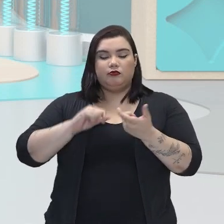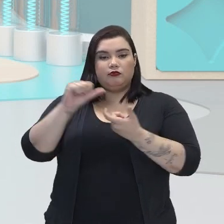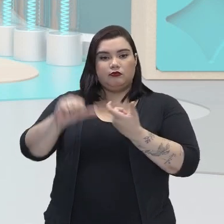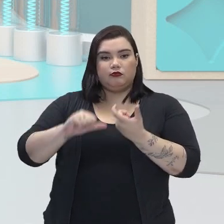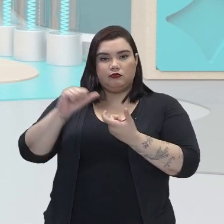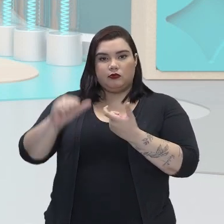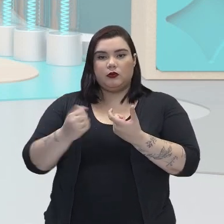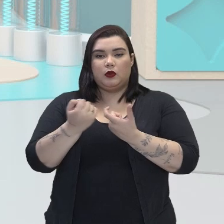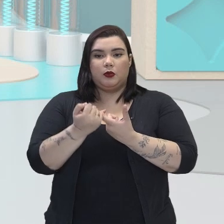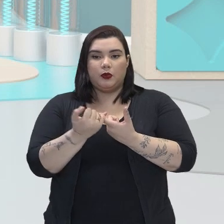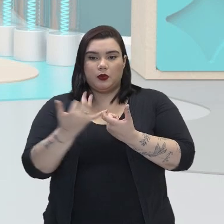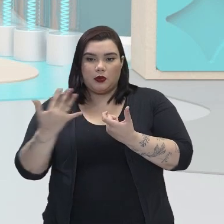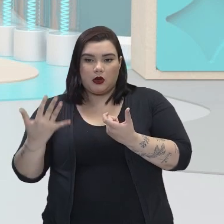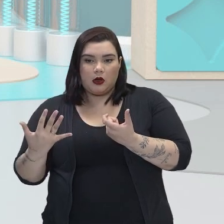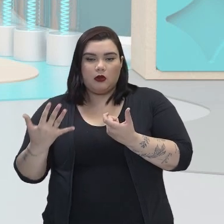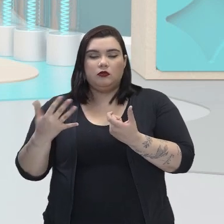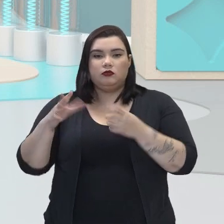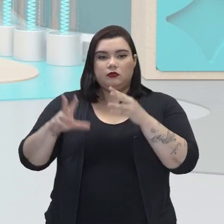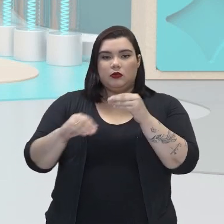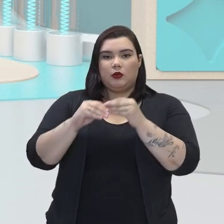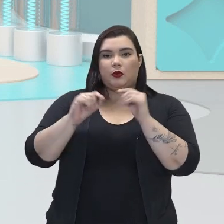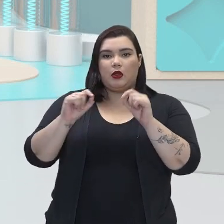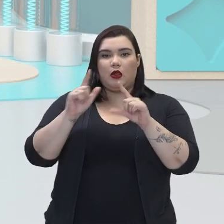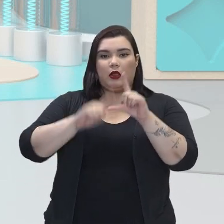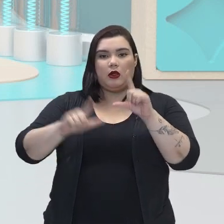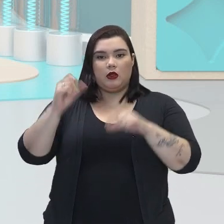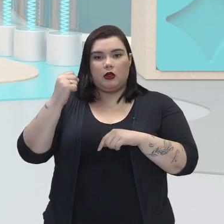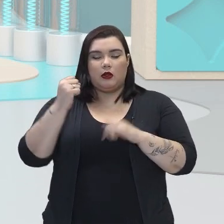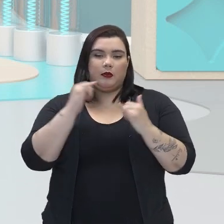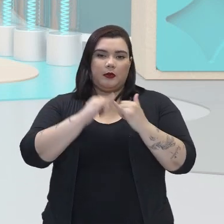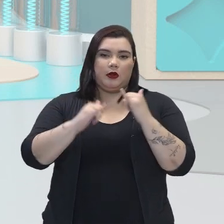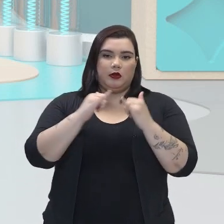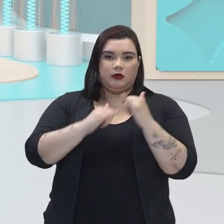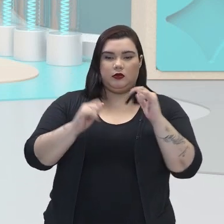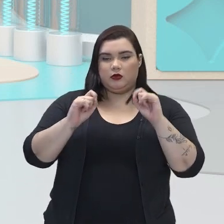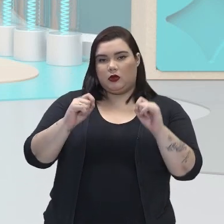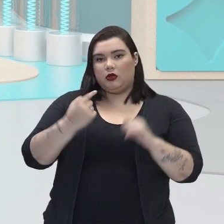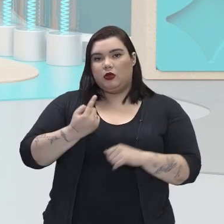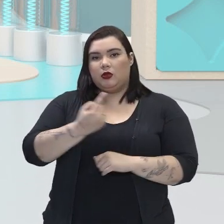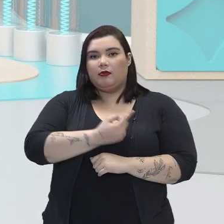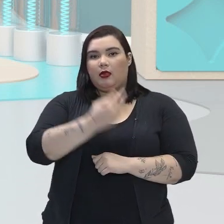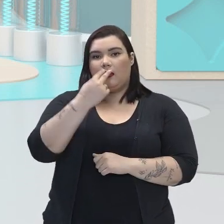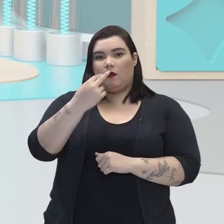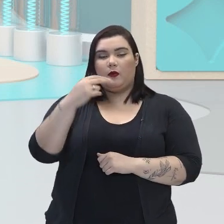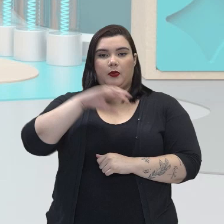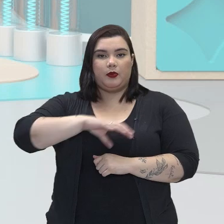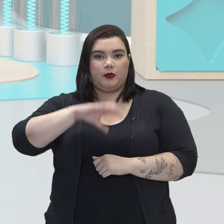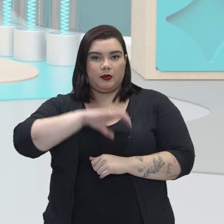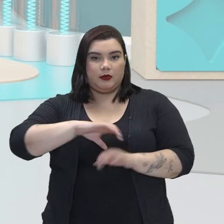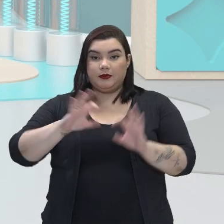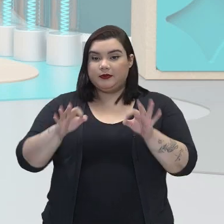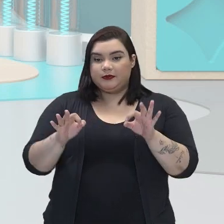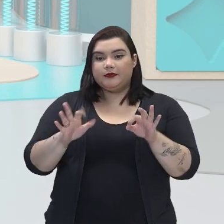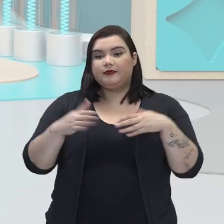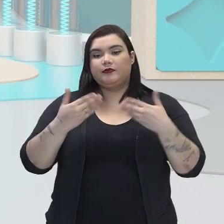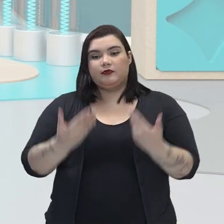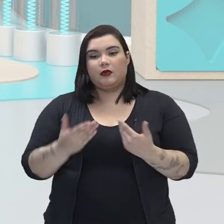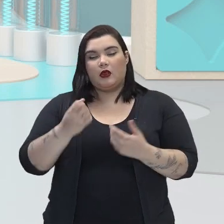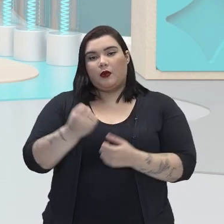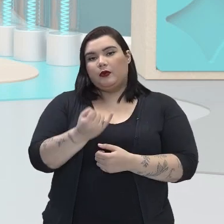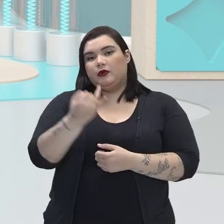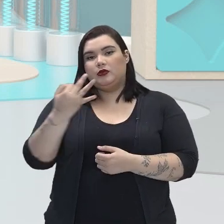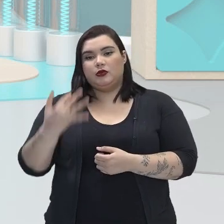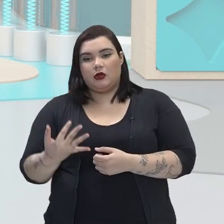plural, com o acréscimo ali da letra S, bem parecido com a nossa língua portuguesa, ok? Então, estou